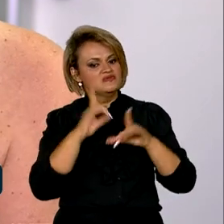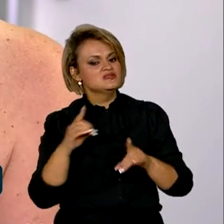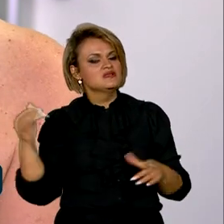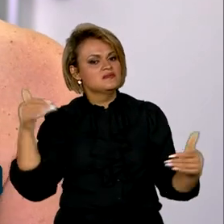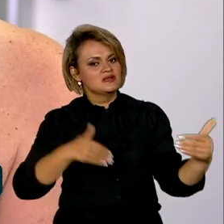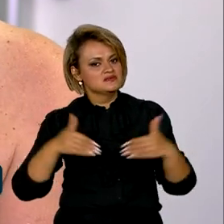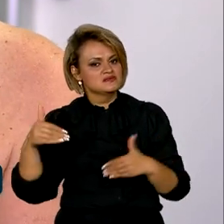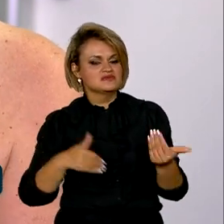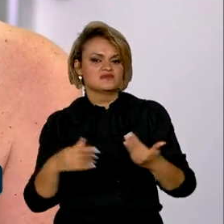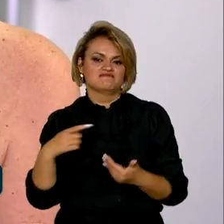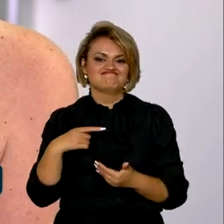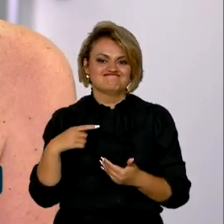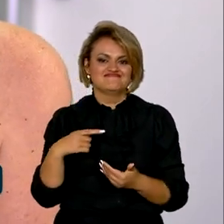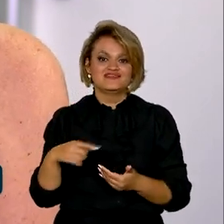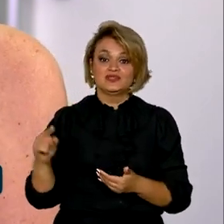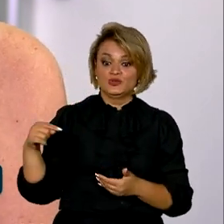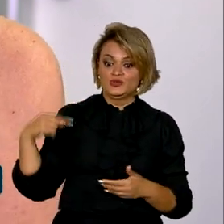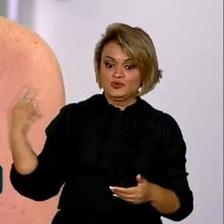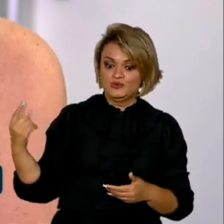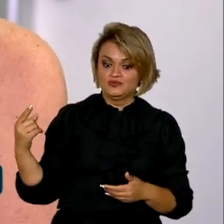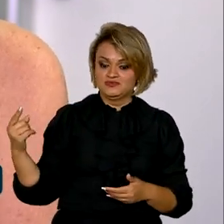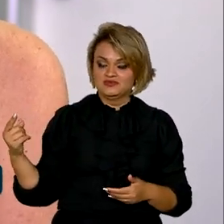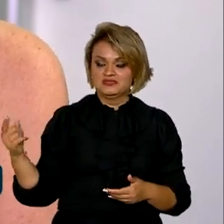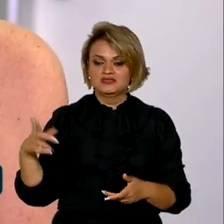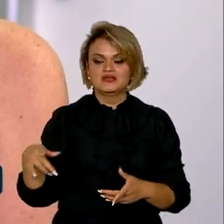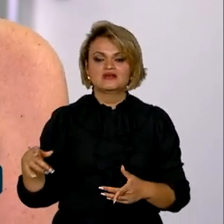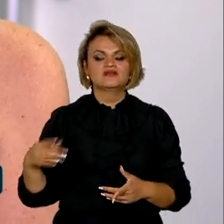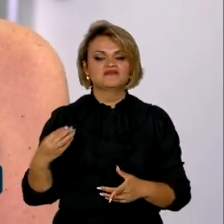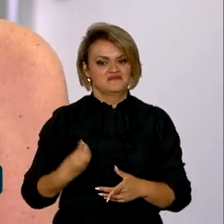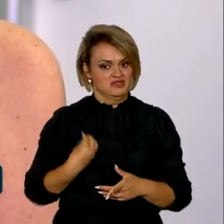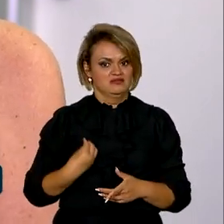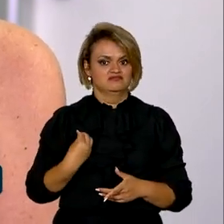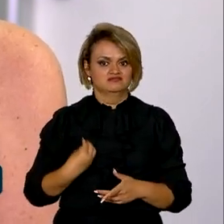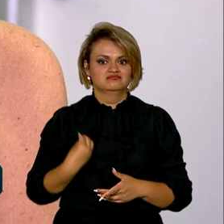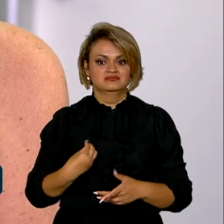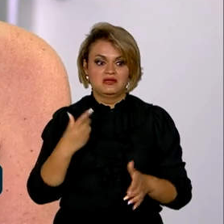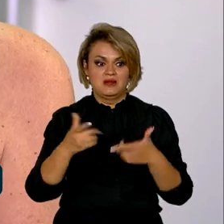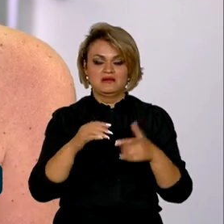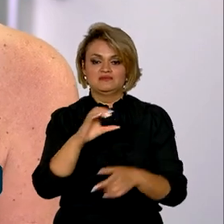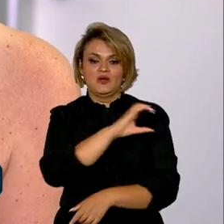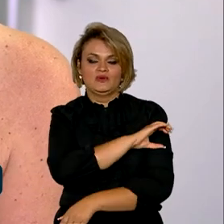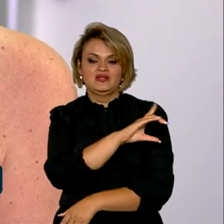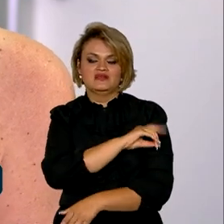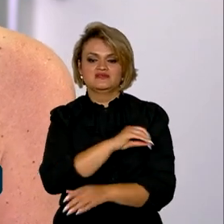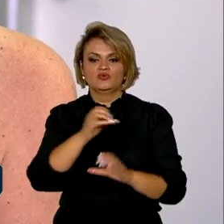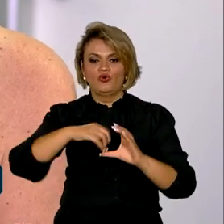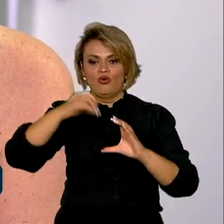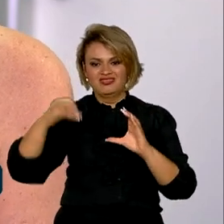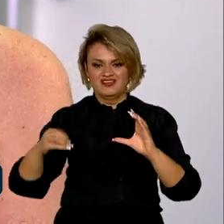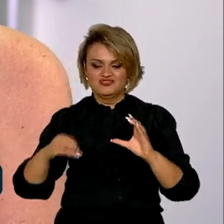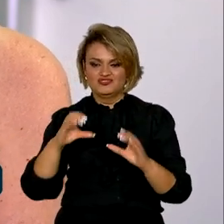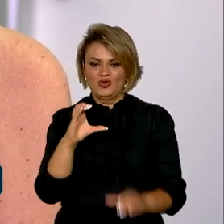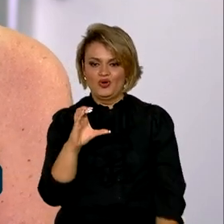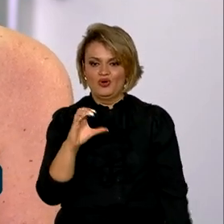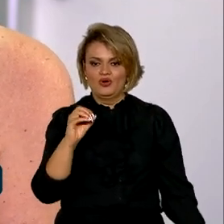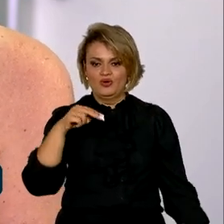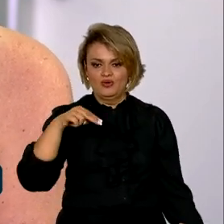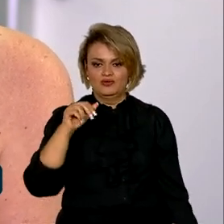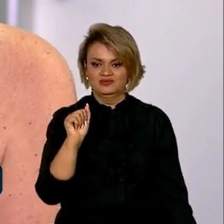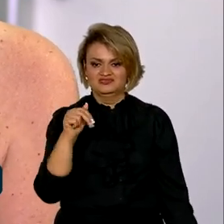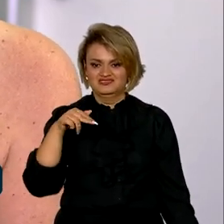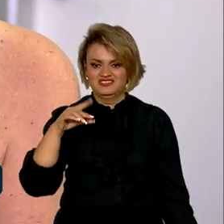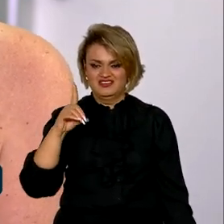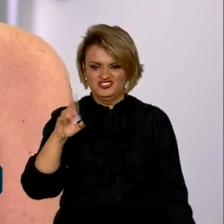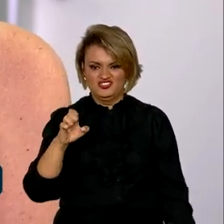porque também nós ocupamos aí a coordenação do CONAD, do Conselho Nacional dos Direitos da Pessoa com Deficiência, né?